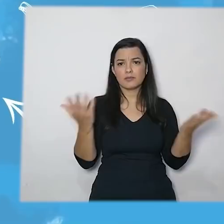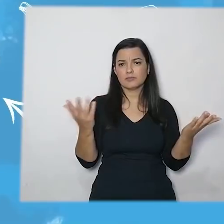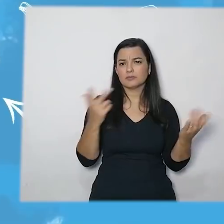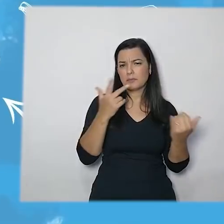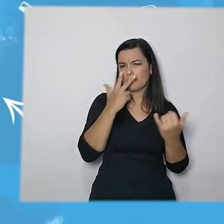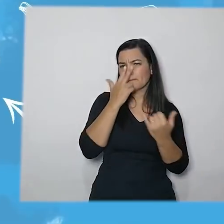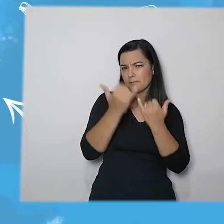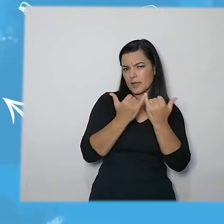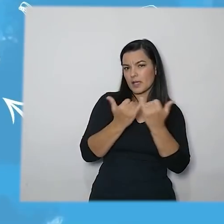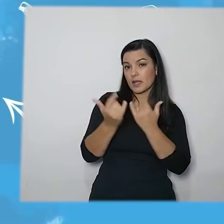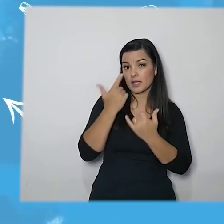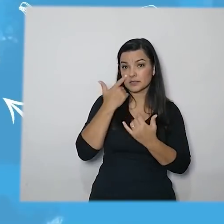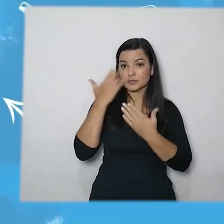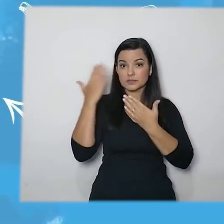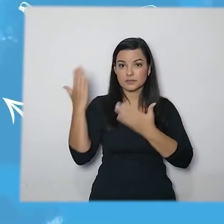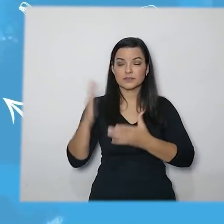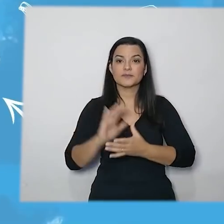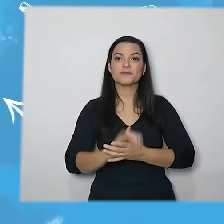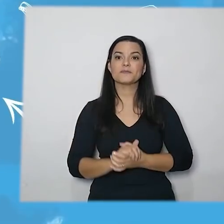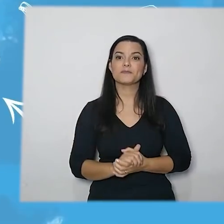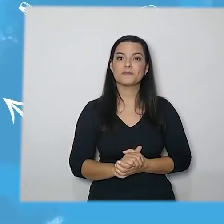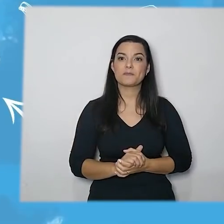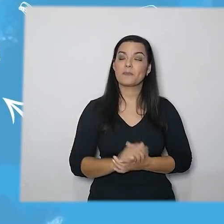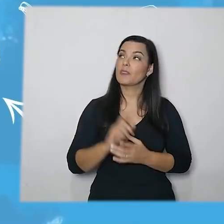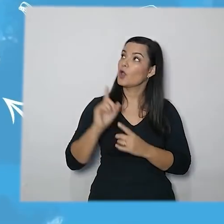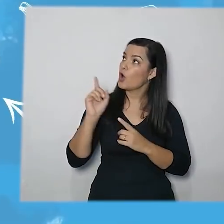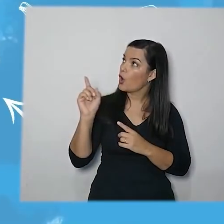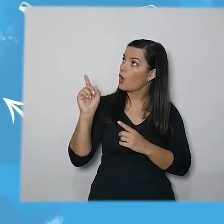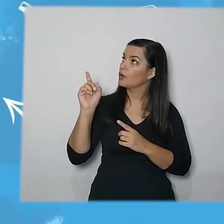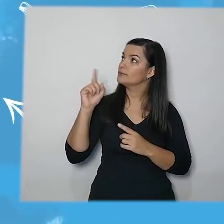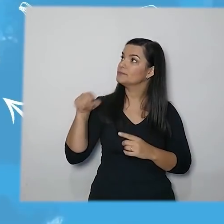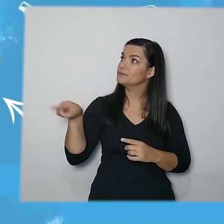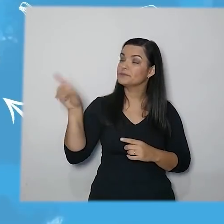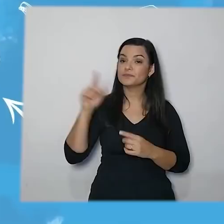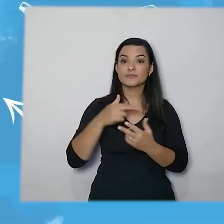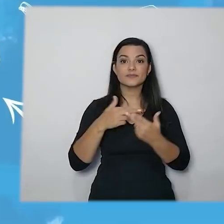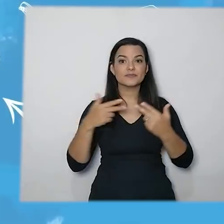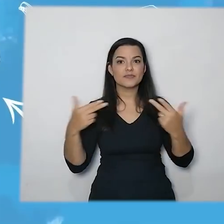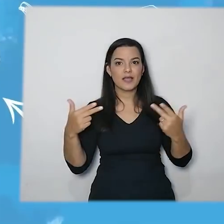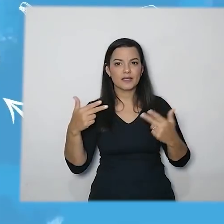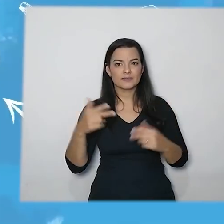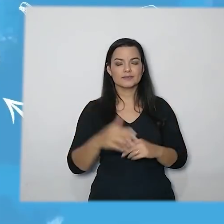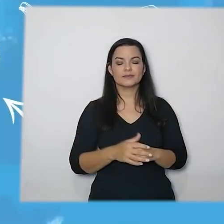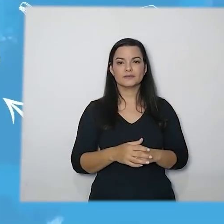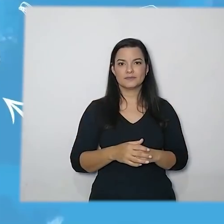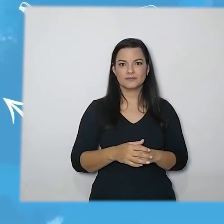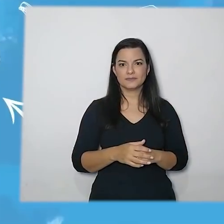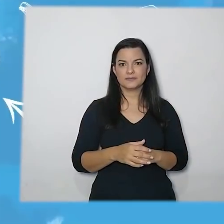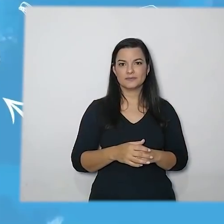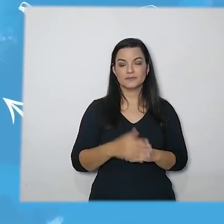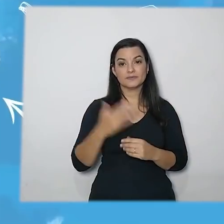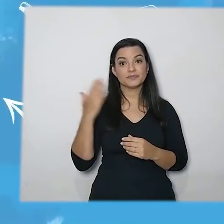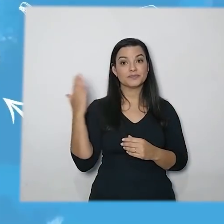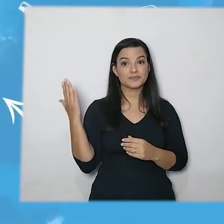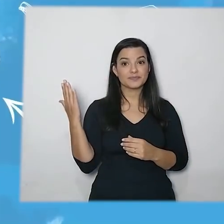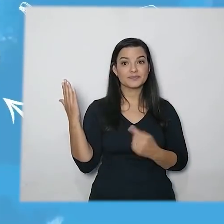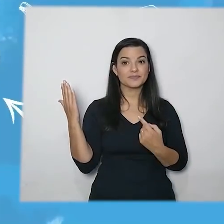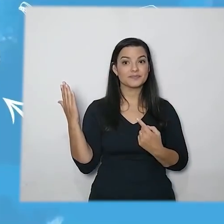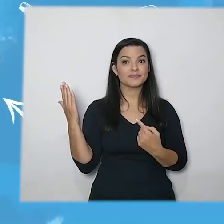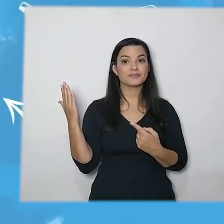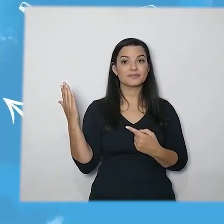algumas relações. Observem esses formatos que estão aparecendo aí para vocês. Olha